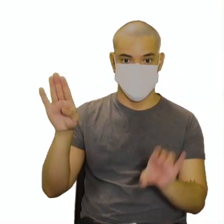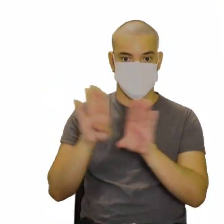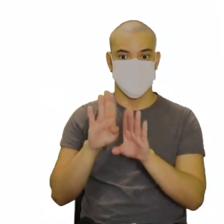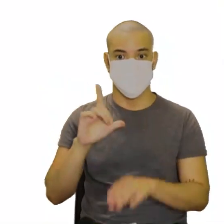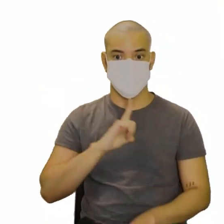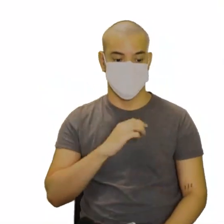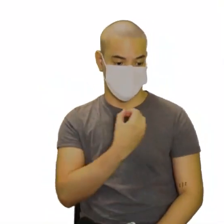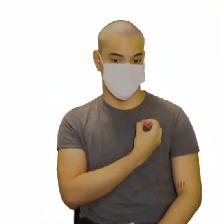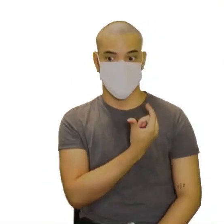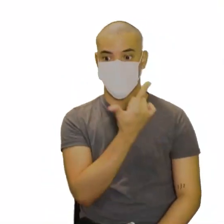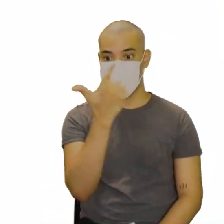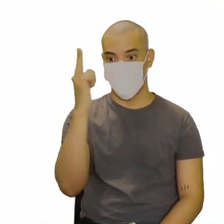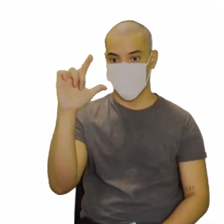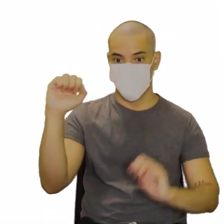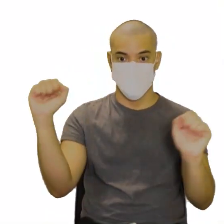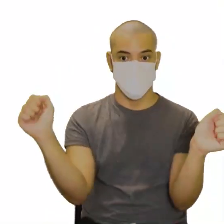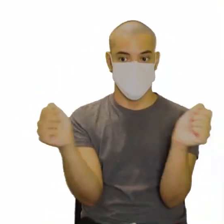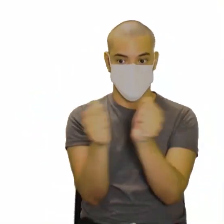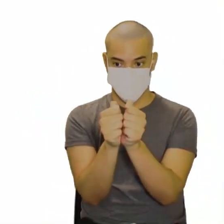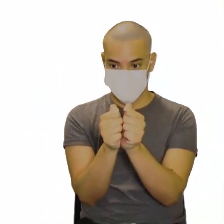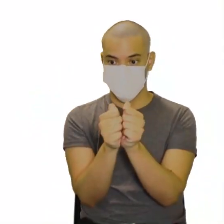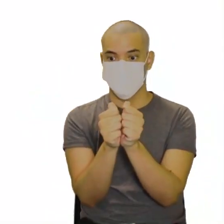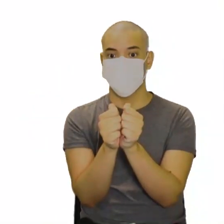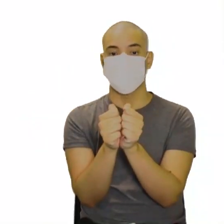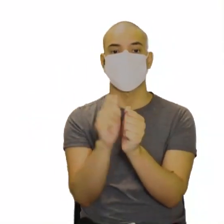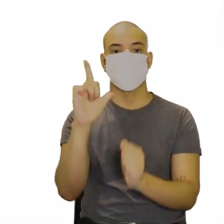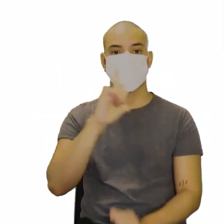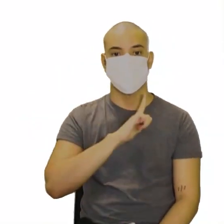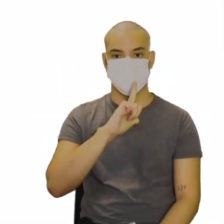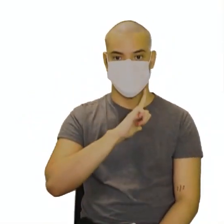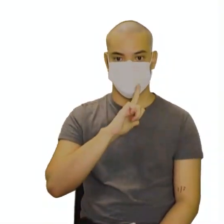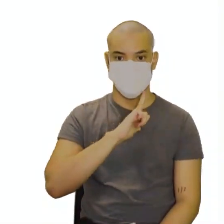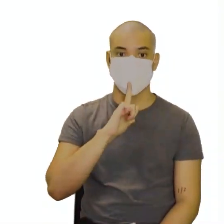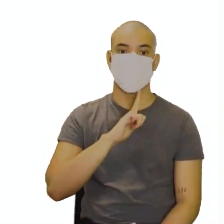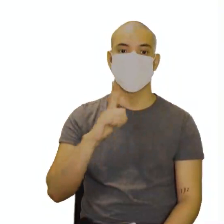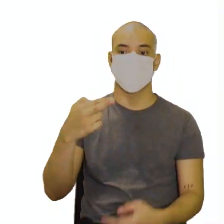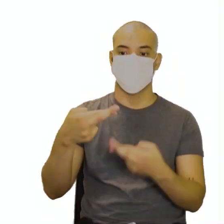de outra, tá? Aqui eu tenho o valor de uma resistência.